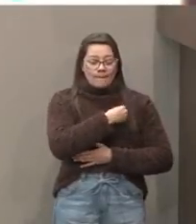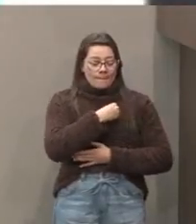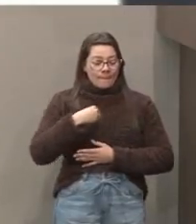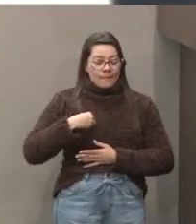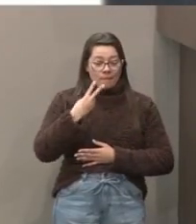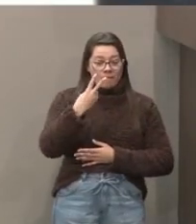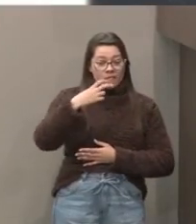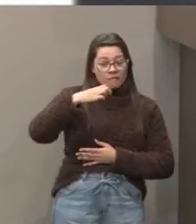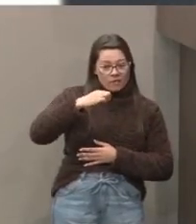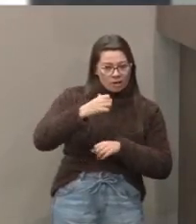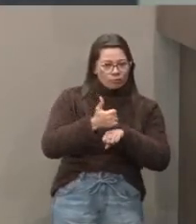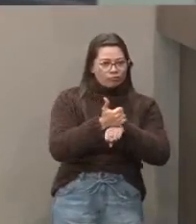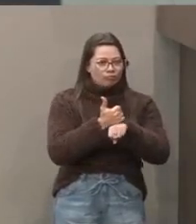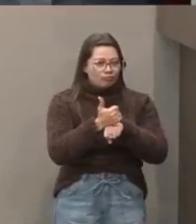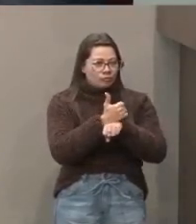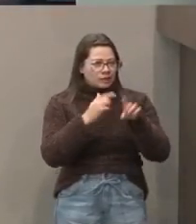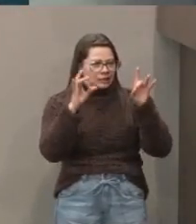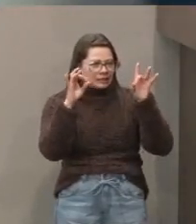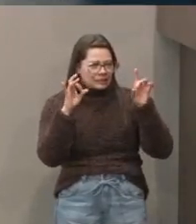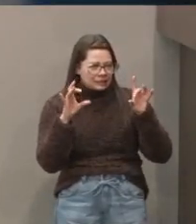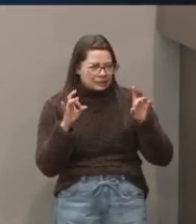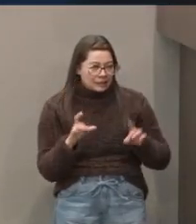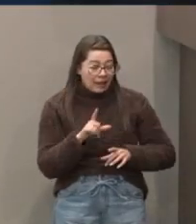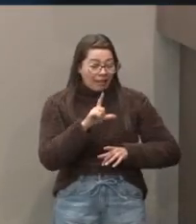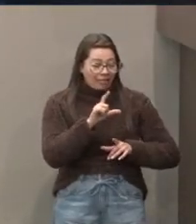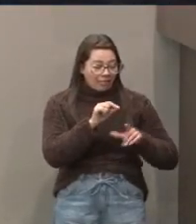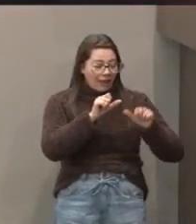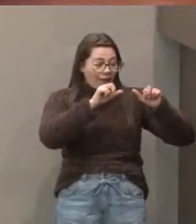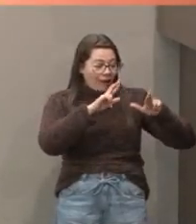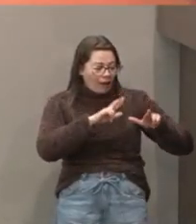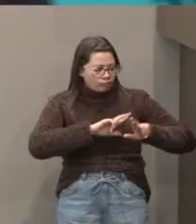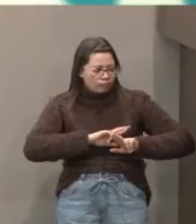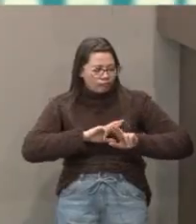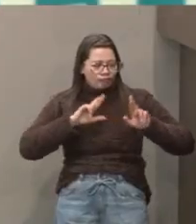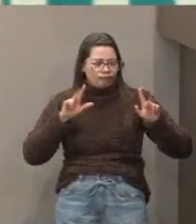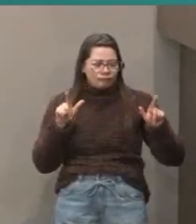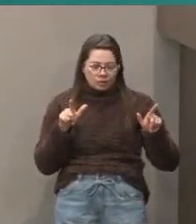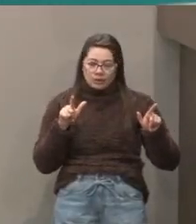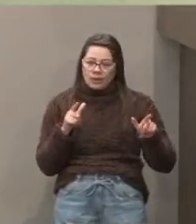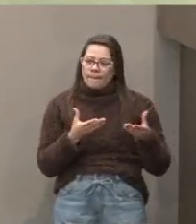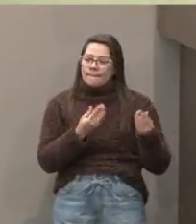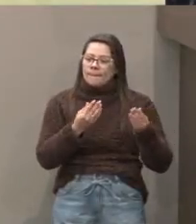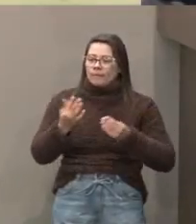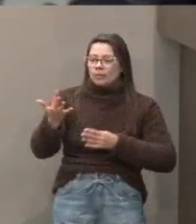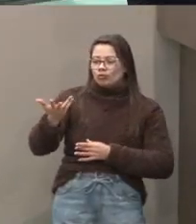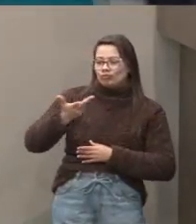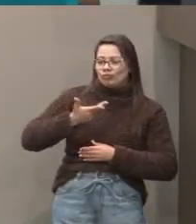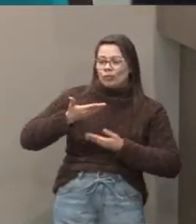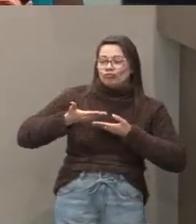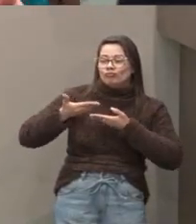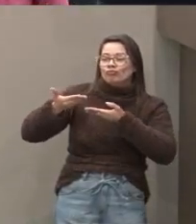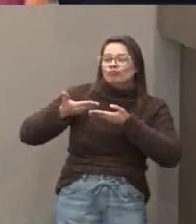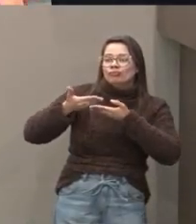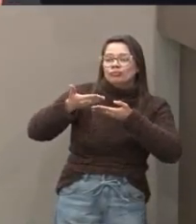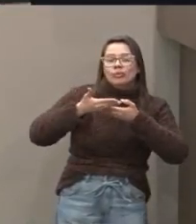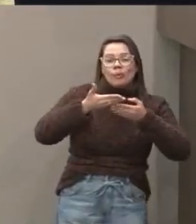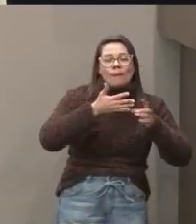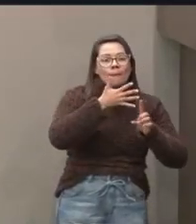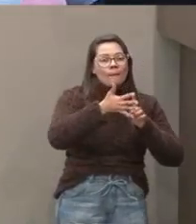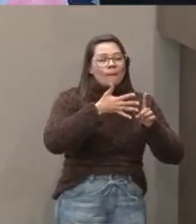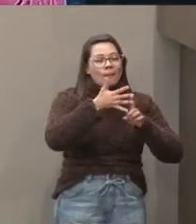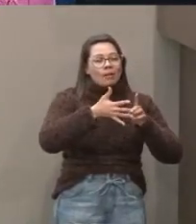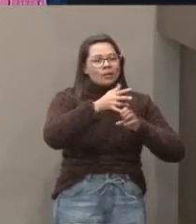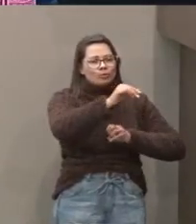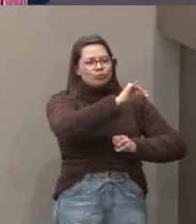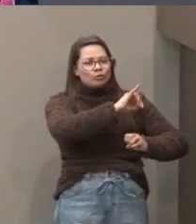médicos ortopedistas, especializados em 10 áreas distintas. Muitos recebem convites para palestrar em eventos ao